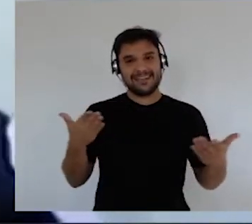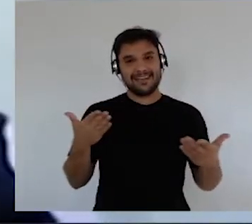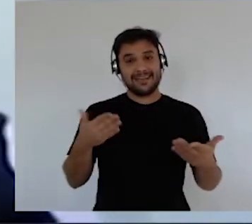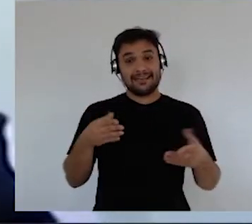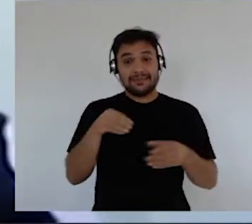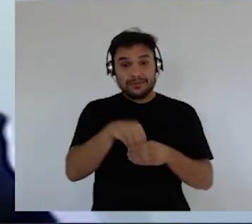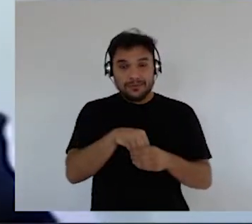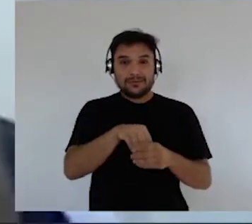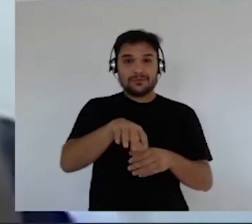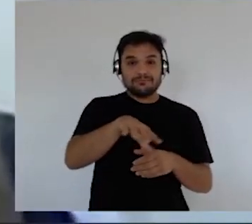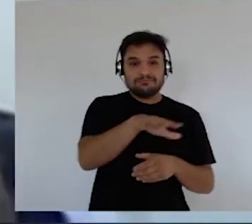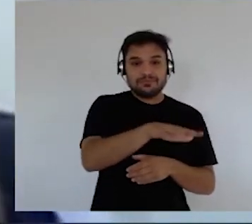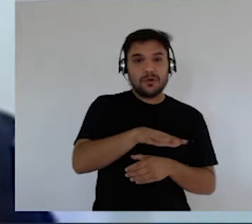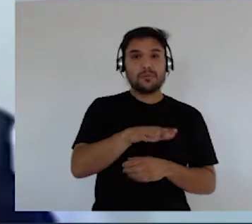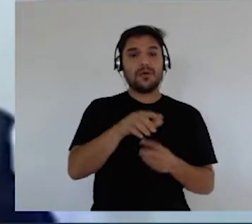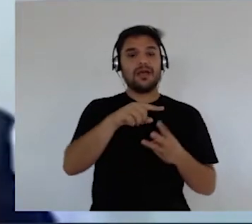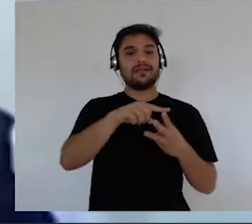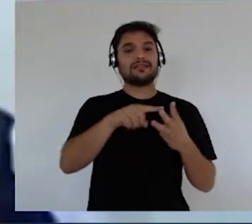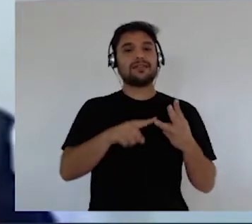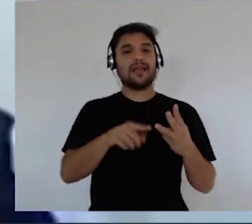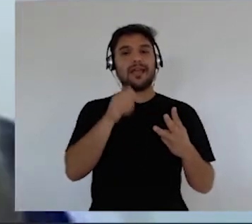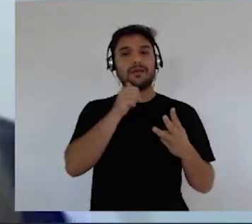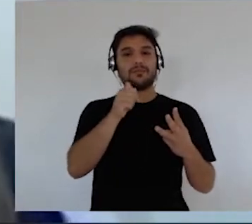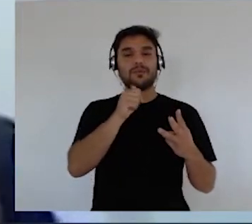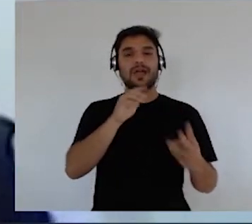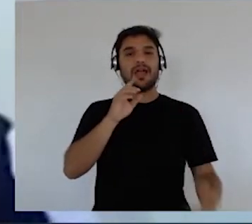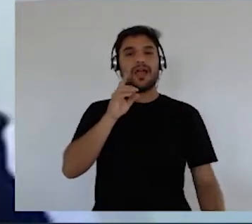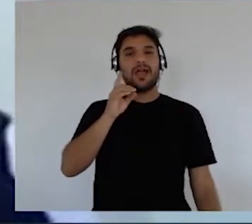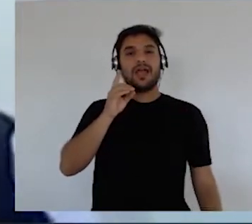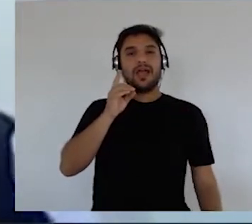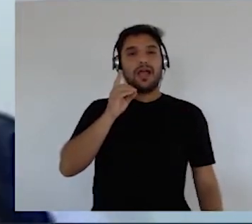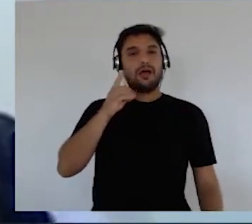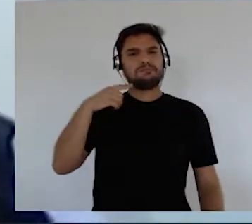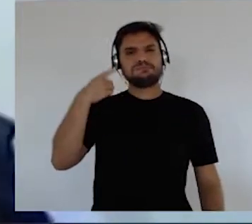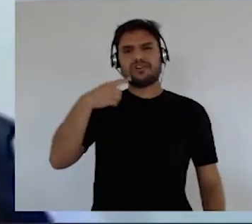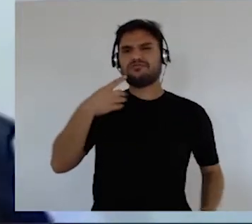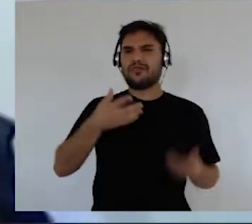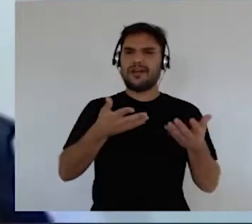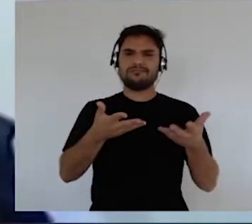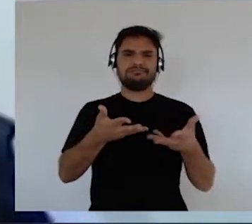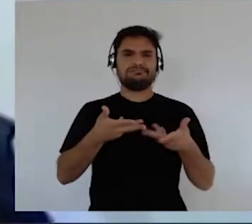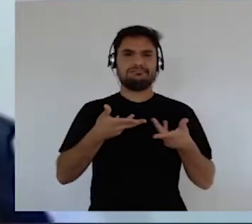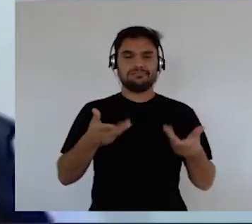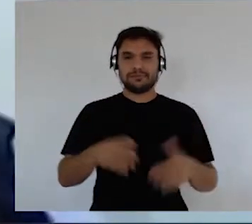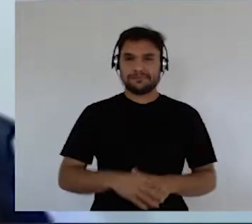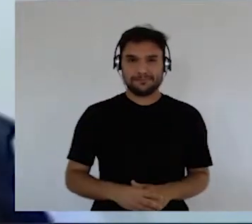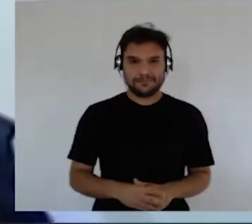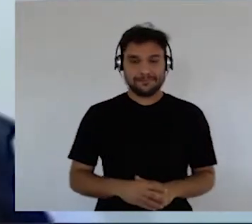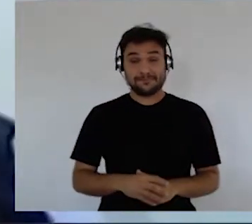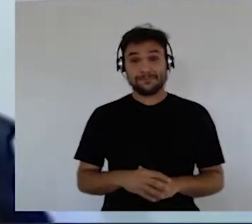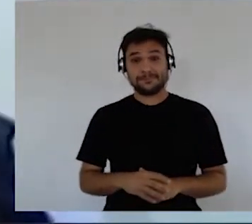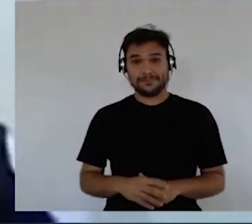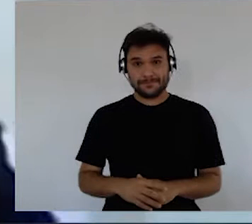nesse painel juntamente com 3 advogadas, 3 mulheres incríveis,